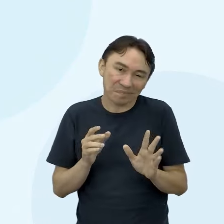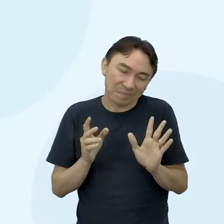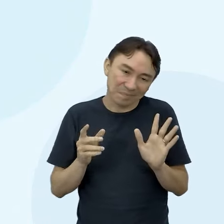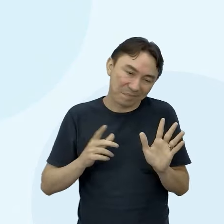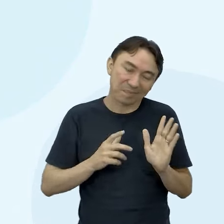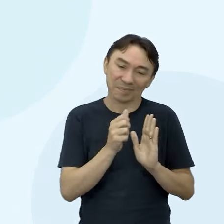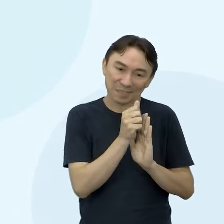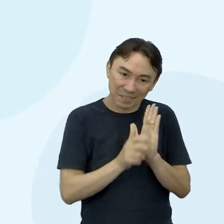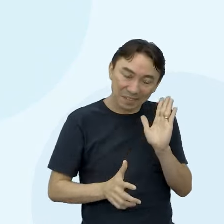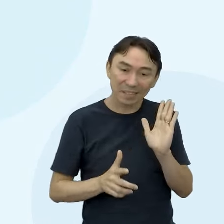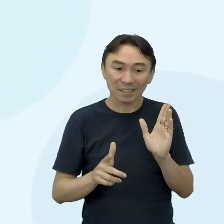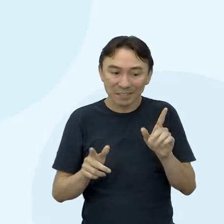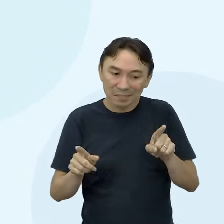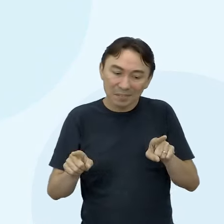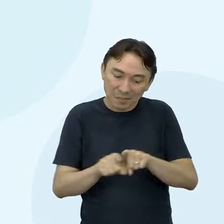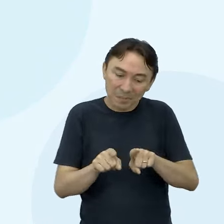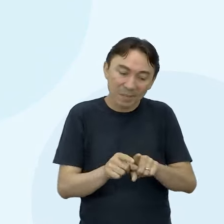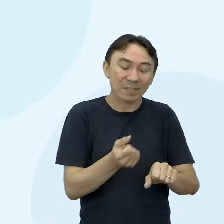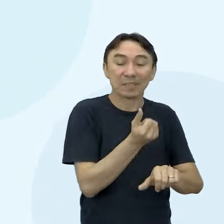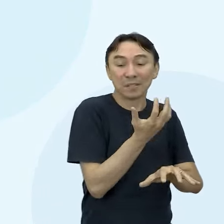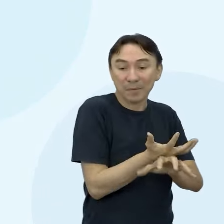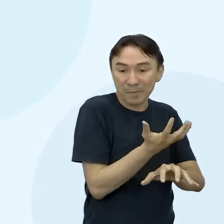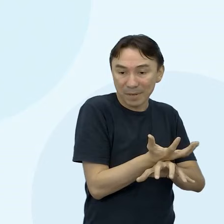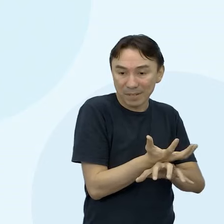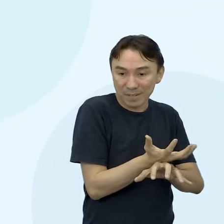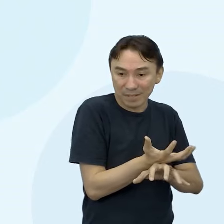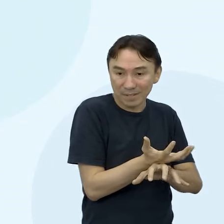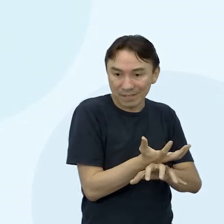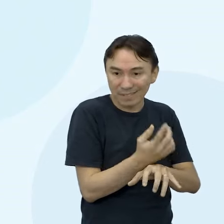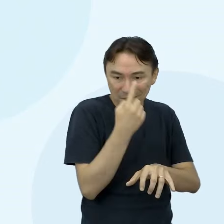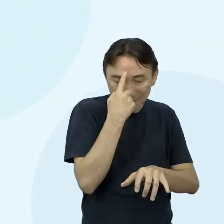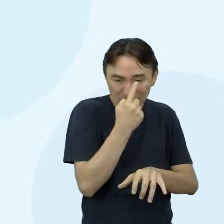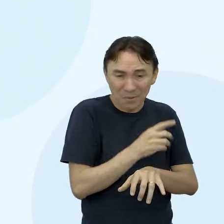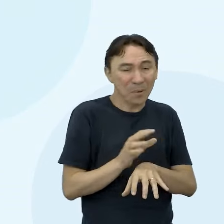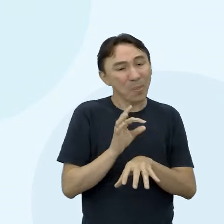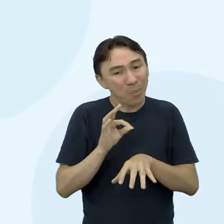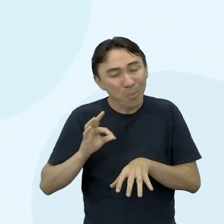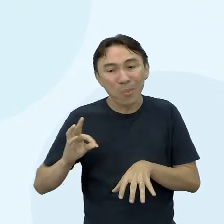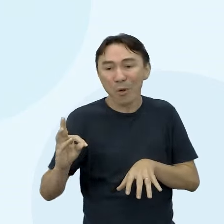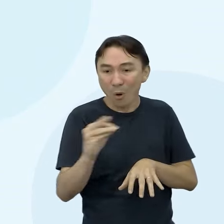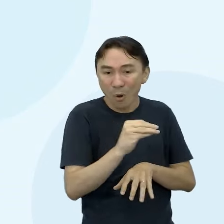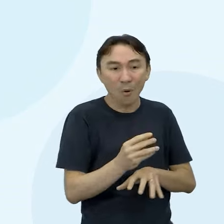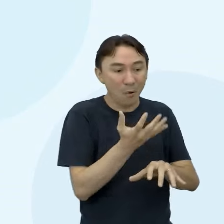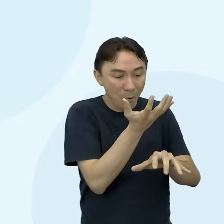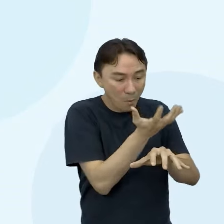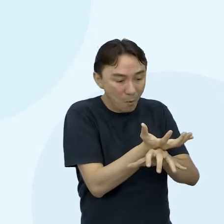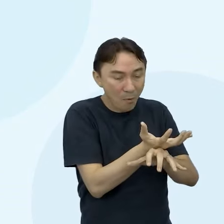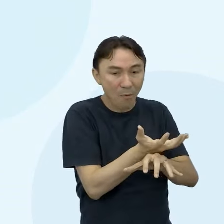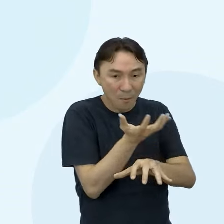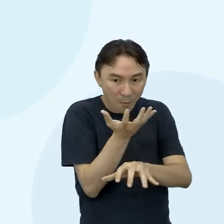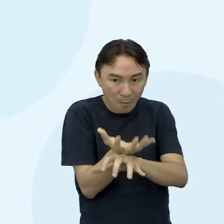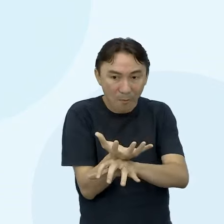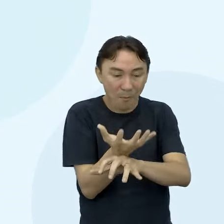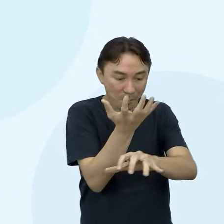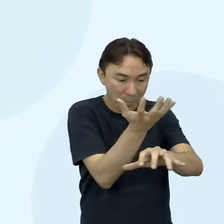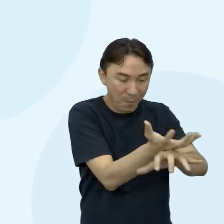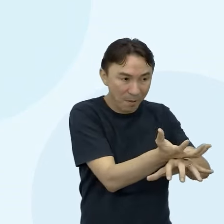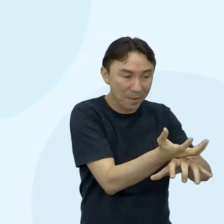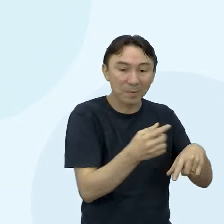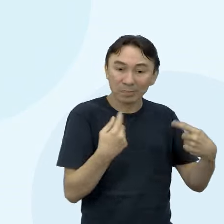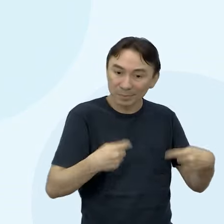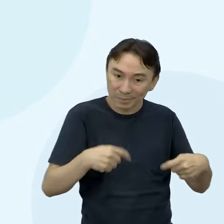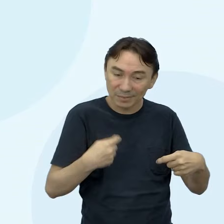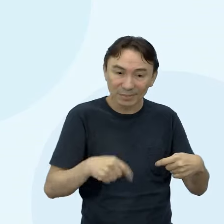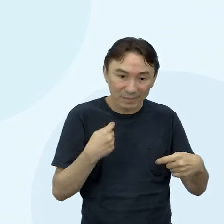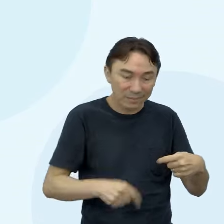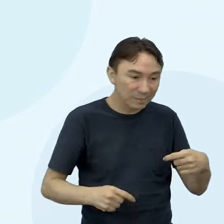e nos componentes. Lembrando que todos esses componentes, eles têm que sentar e conversar. Eu não posso, o